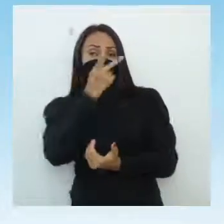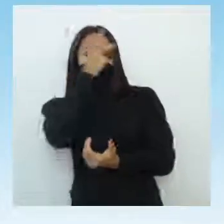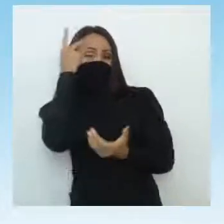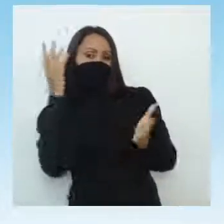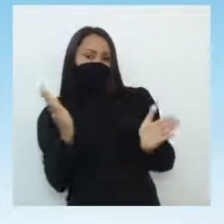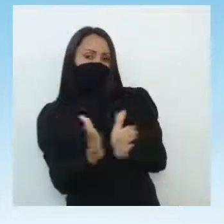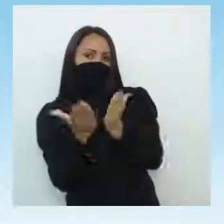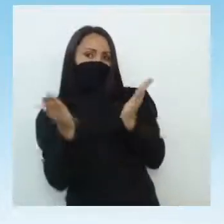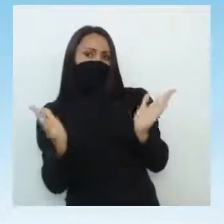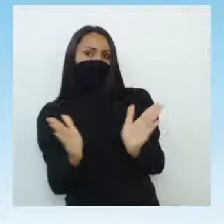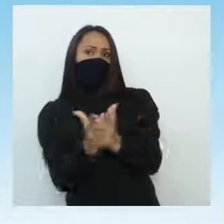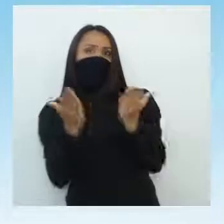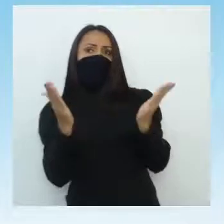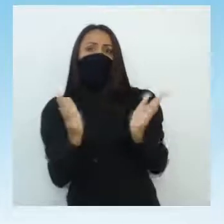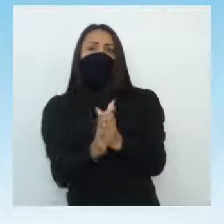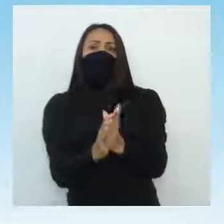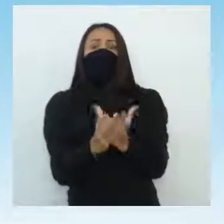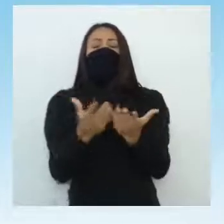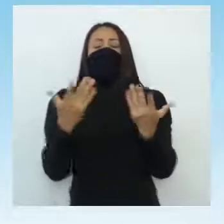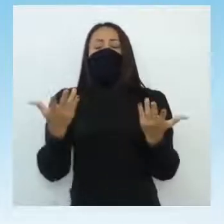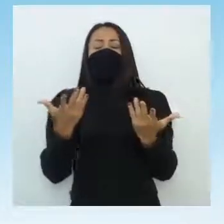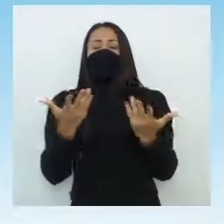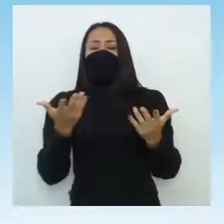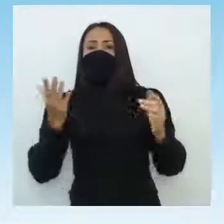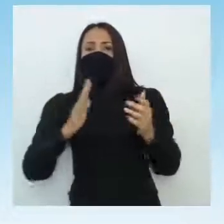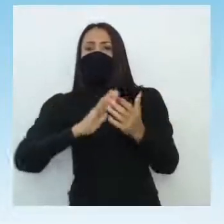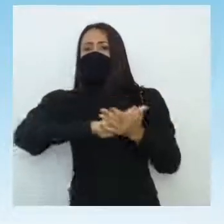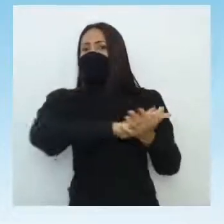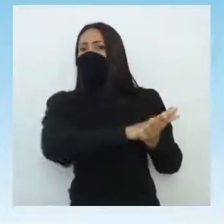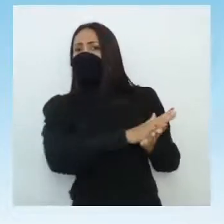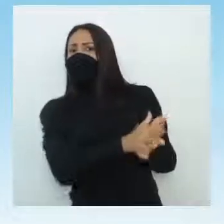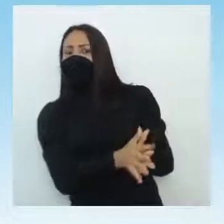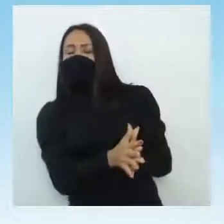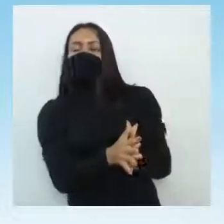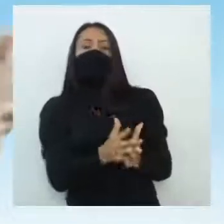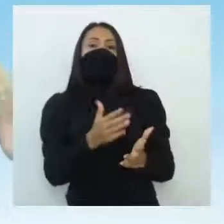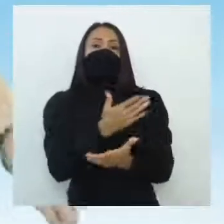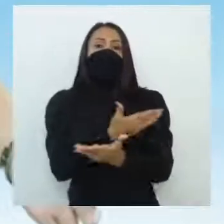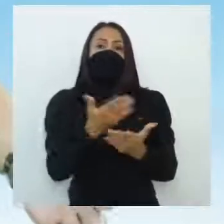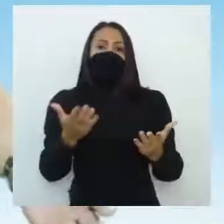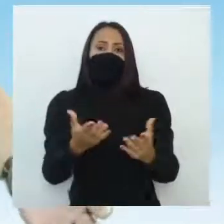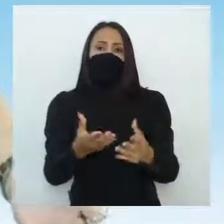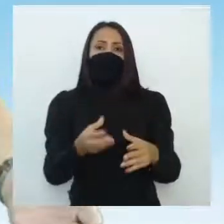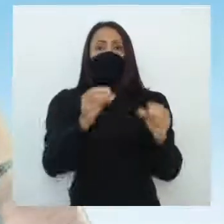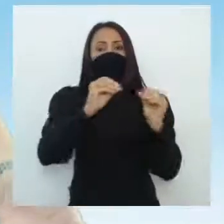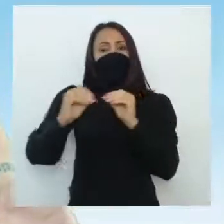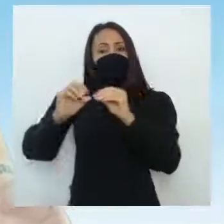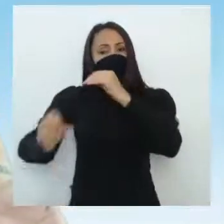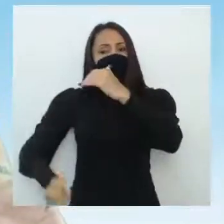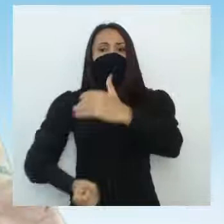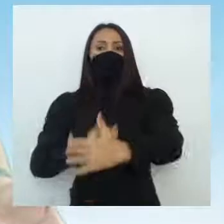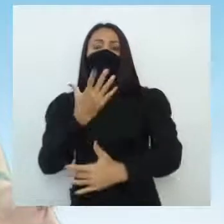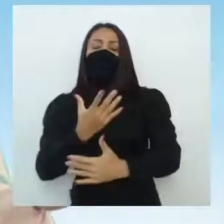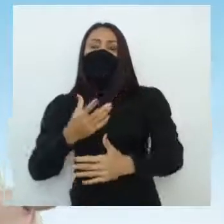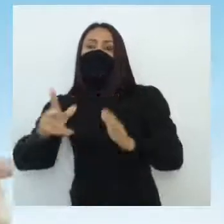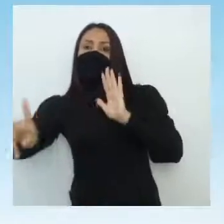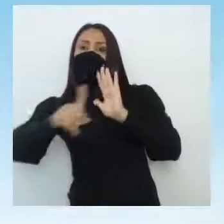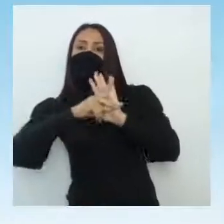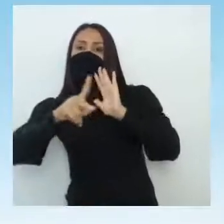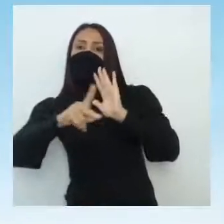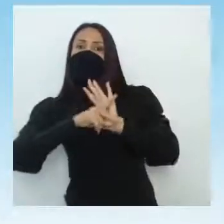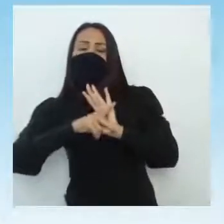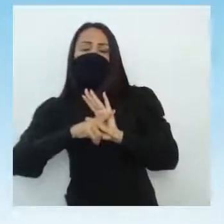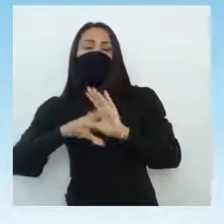aos excluídos. É aí que ela deixa a congregação de Loreto e funda a sua própria congregação,